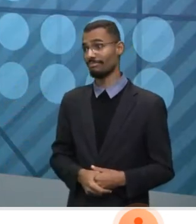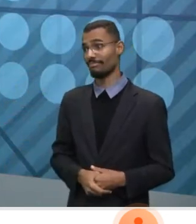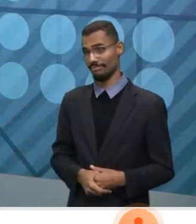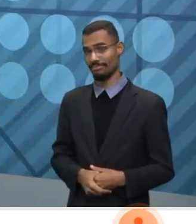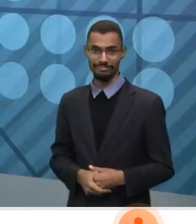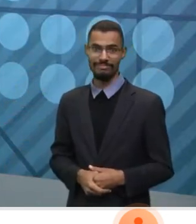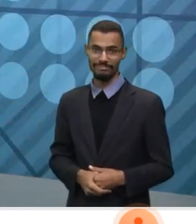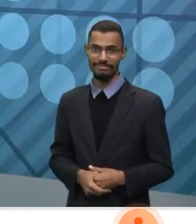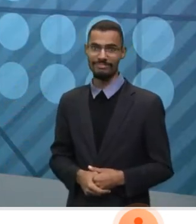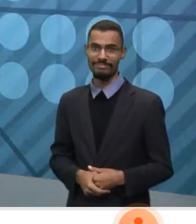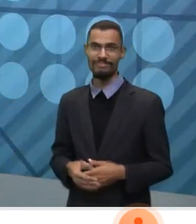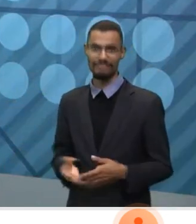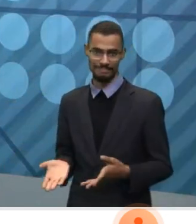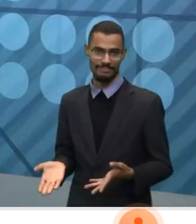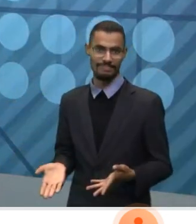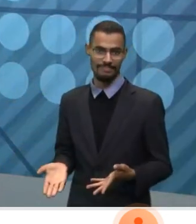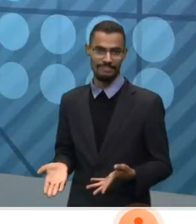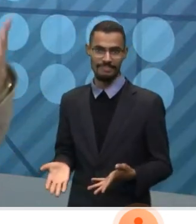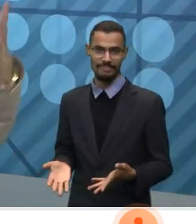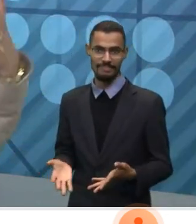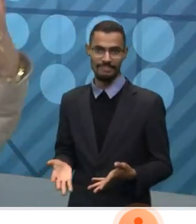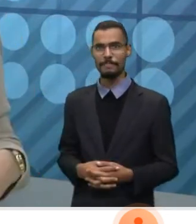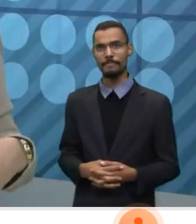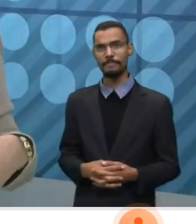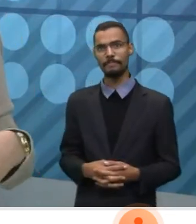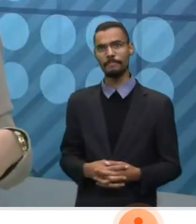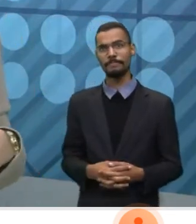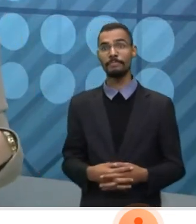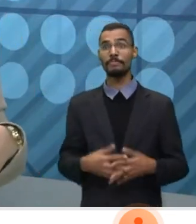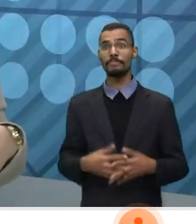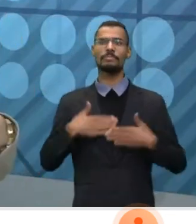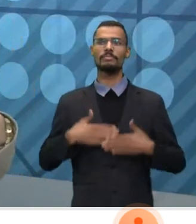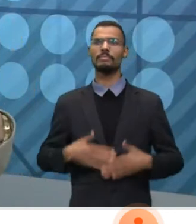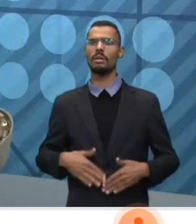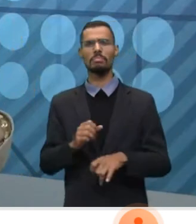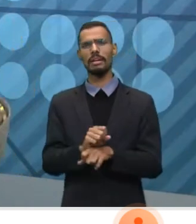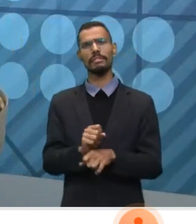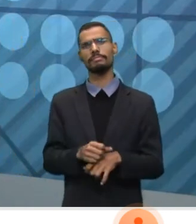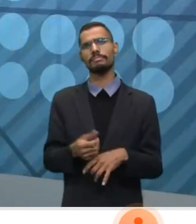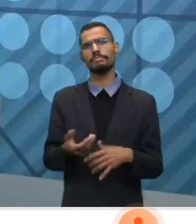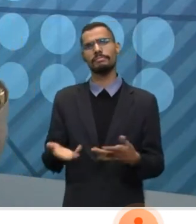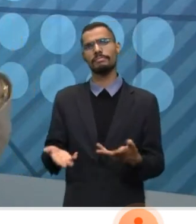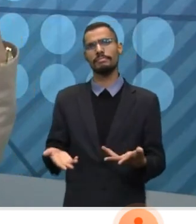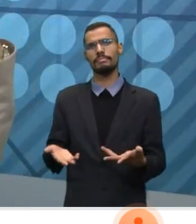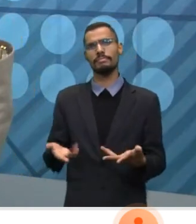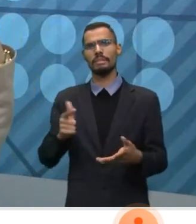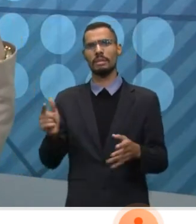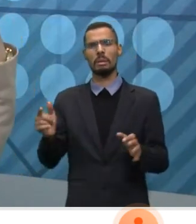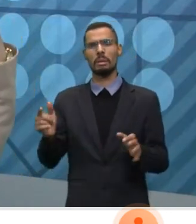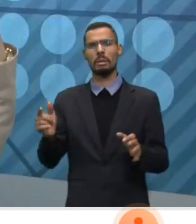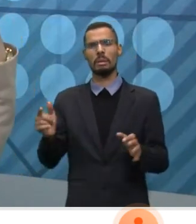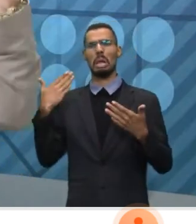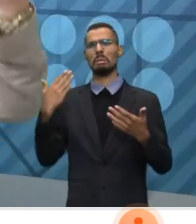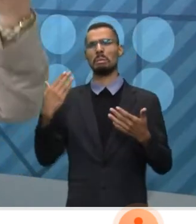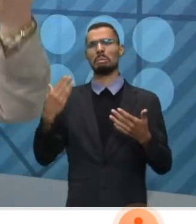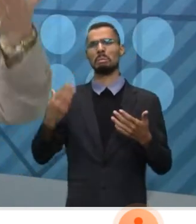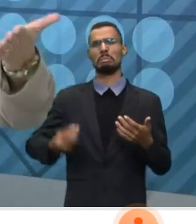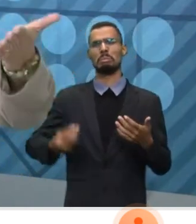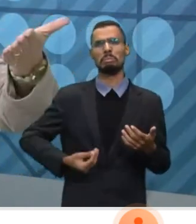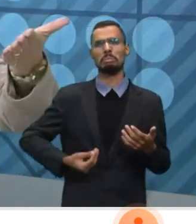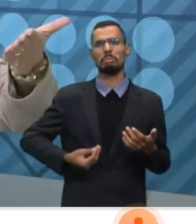gente vai casar, algo mais próximo. A posição neutra, né? Não indica nem passado e